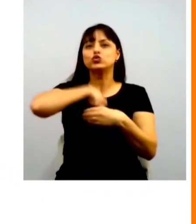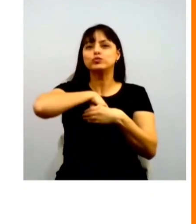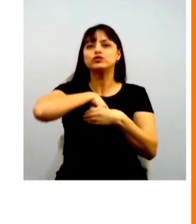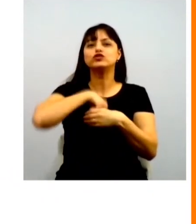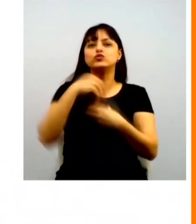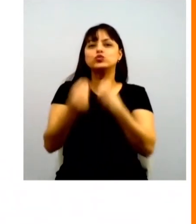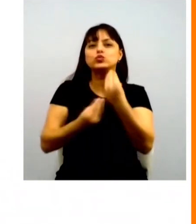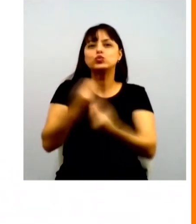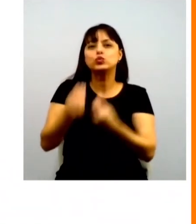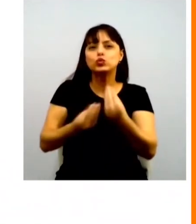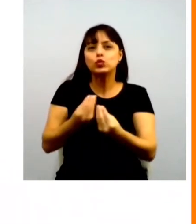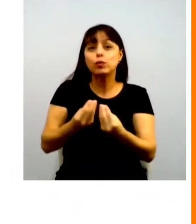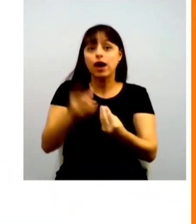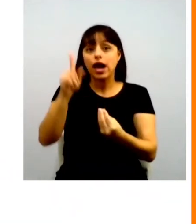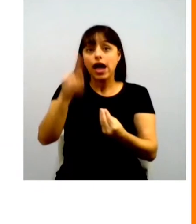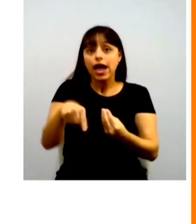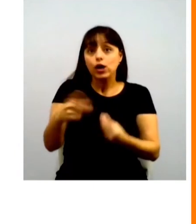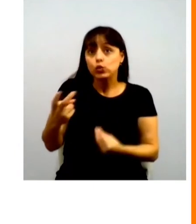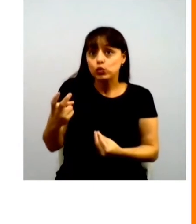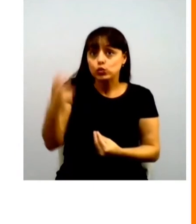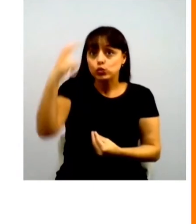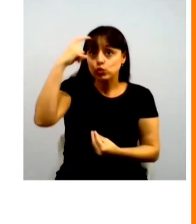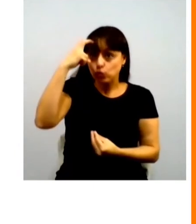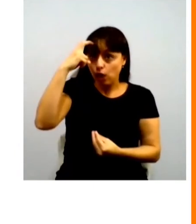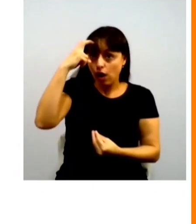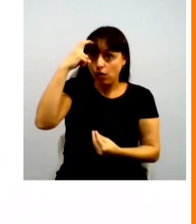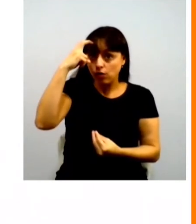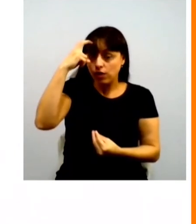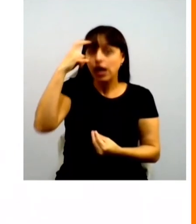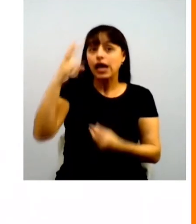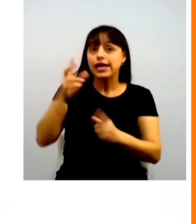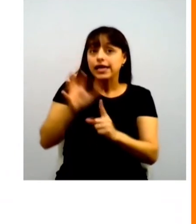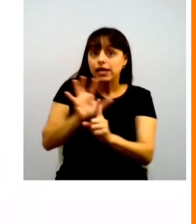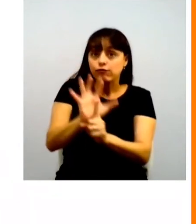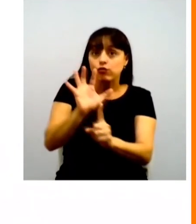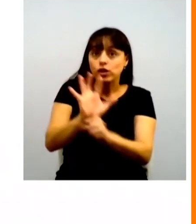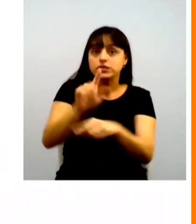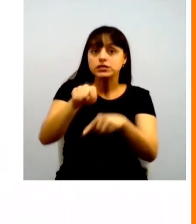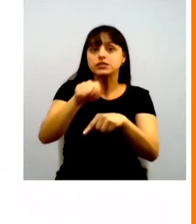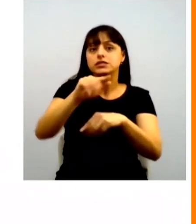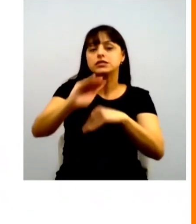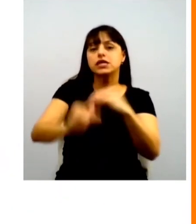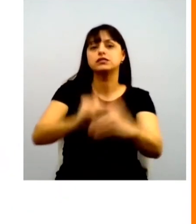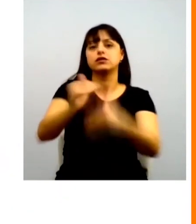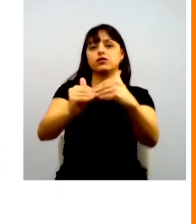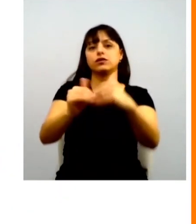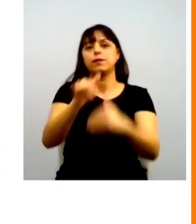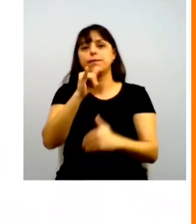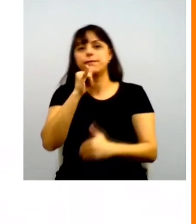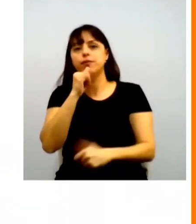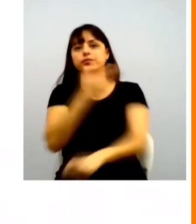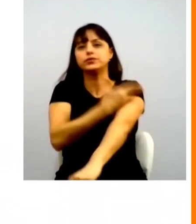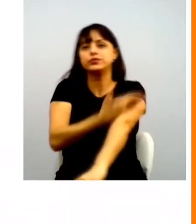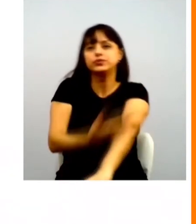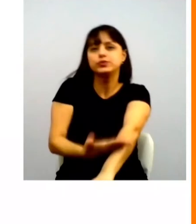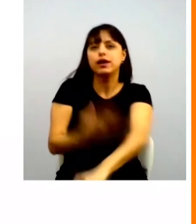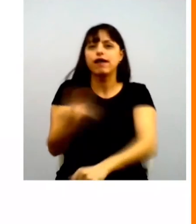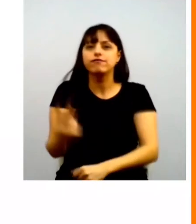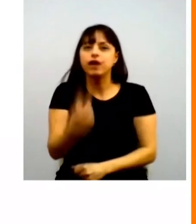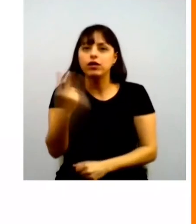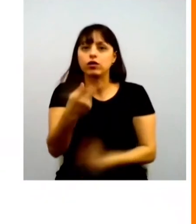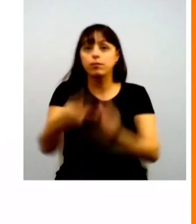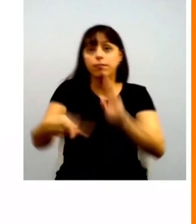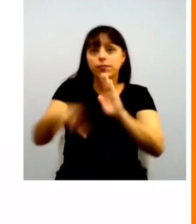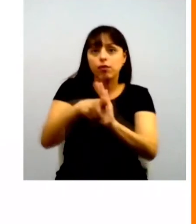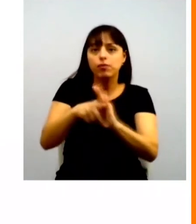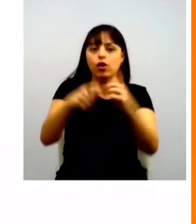é a dimensão cultural no desenvolvimento. Por exemplo, os valores culturales próprios e diferenciados que tem uma comunidade